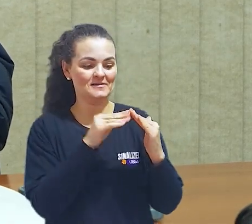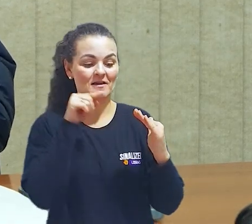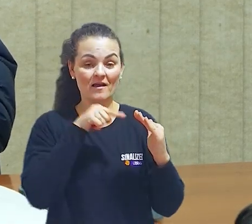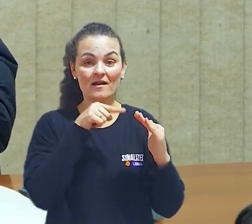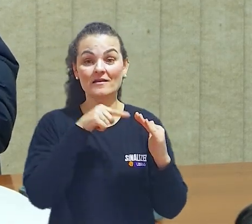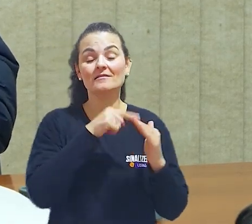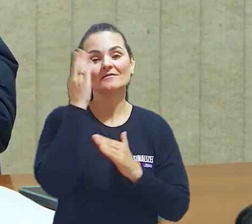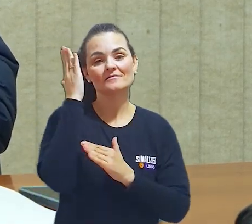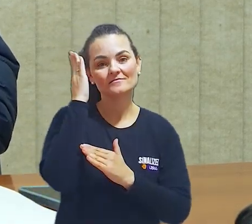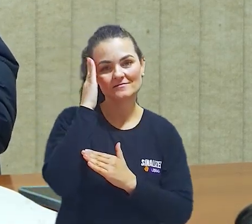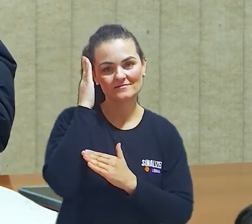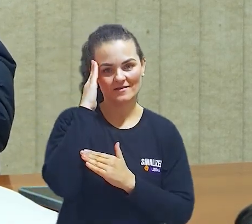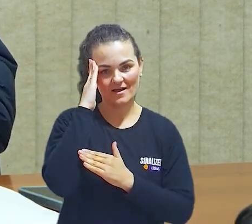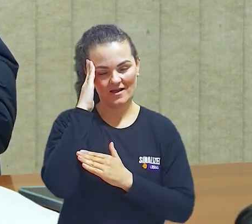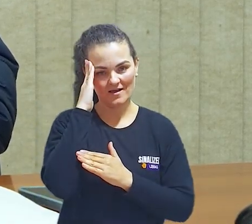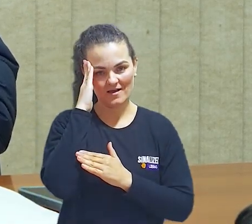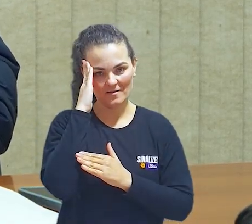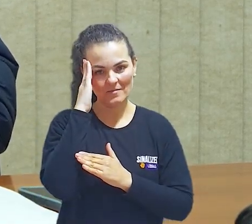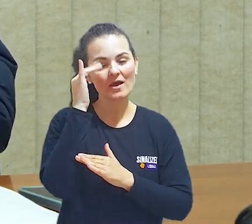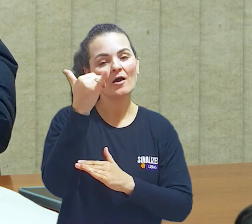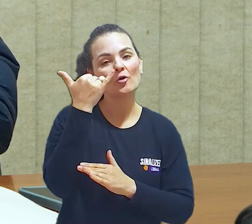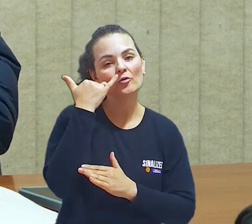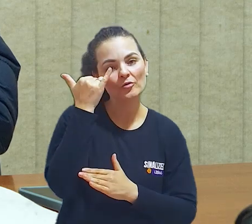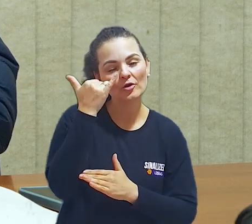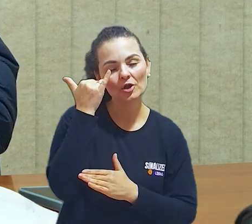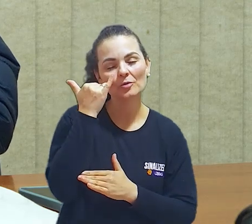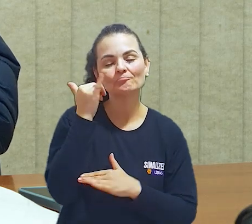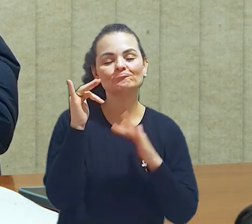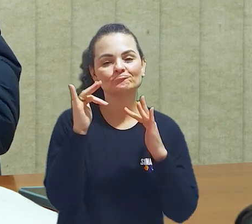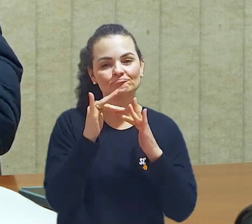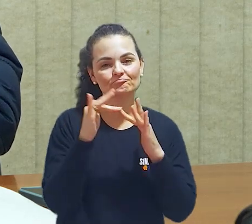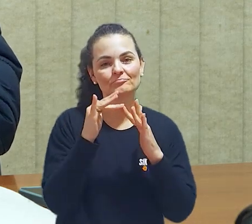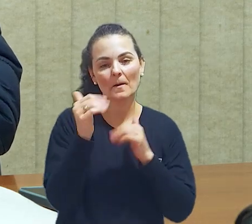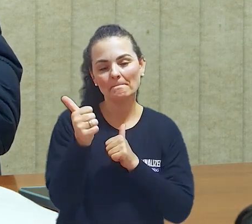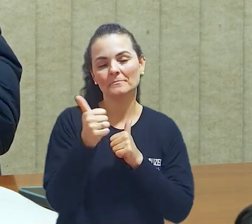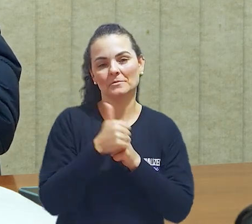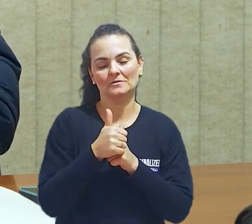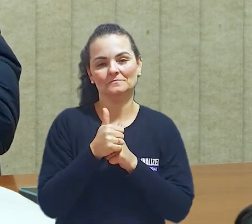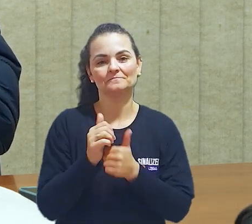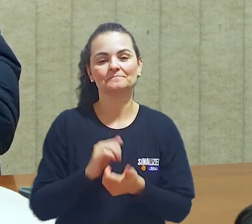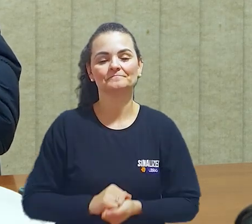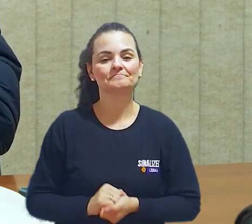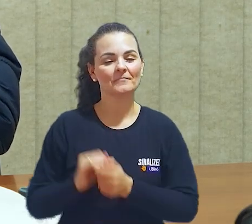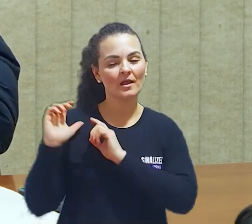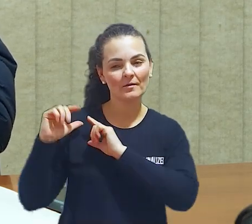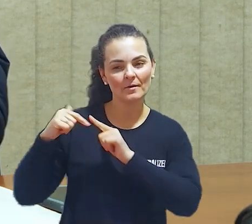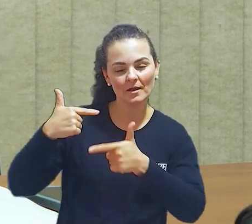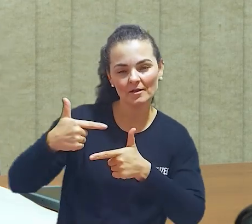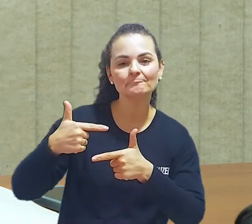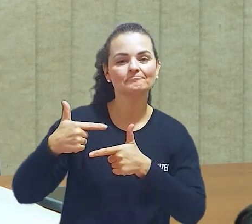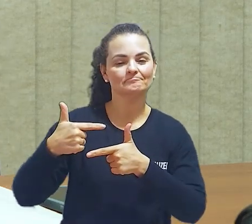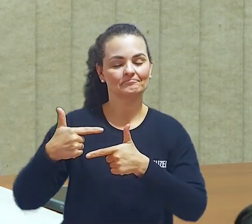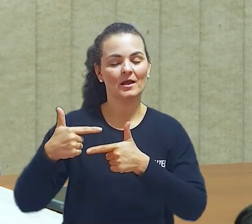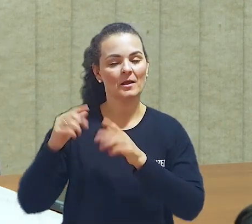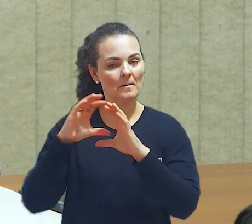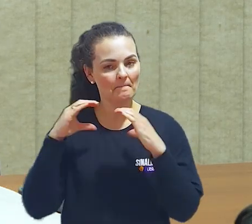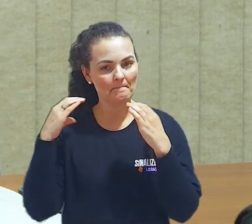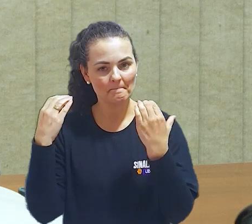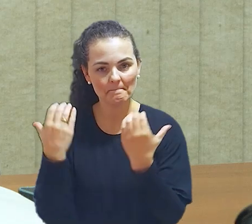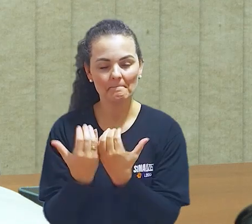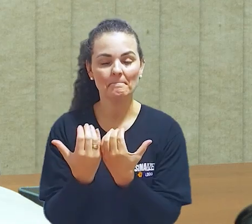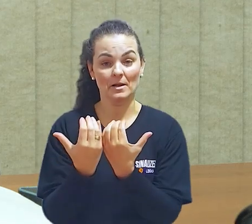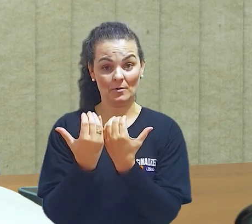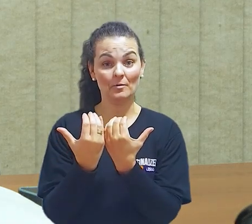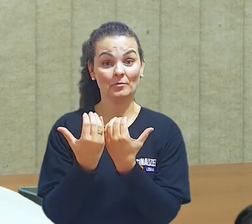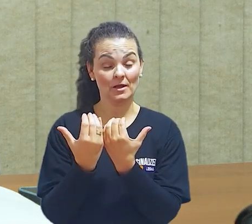onde ele mora, tem o número do telefone, tem um contato mais próximo. Então é o legado que eu quero deixar para a comunidade de